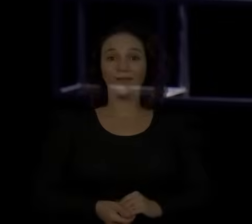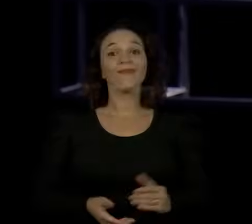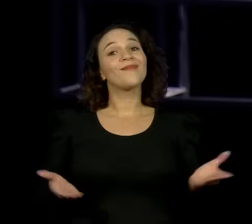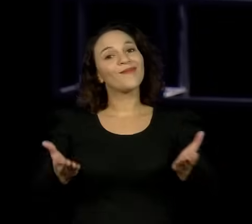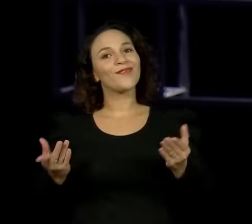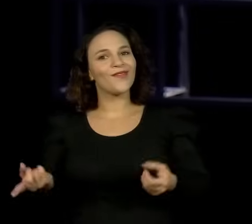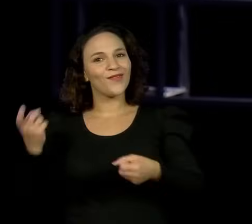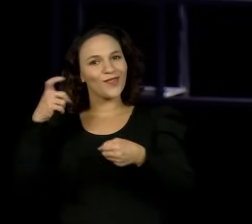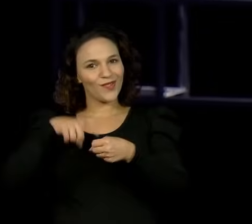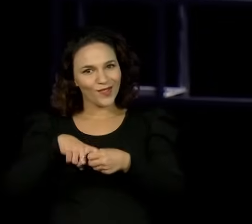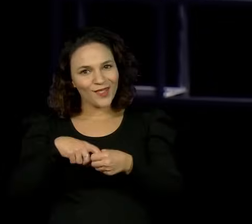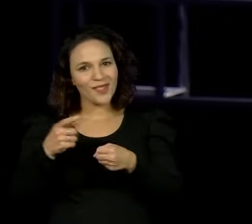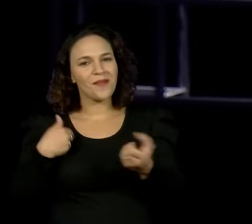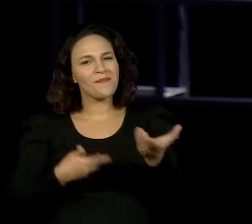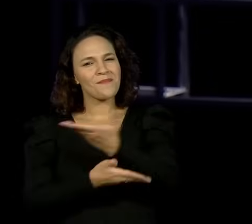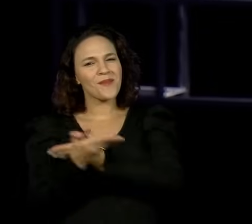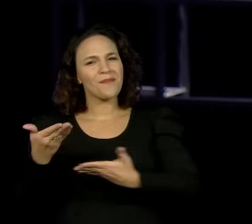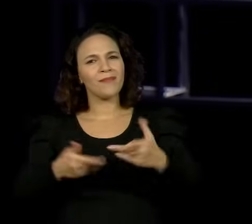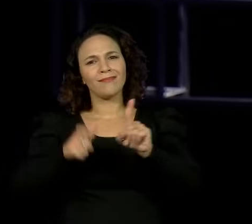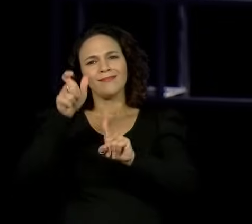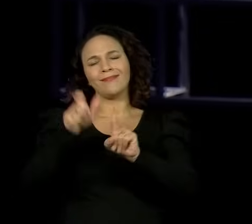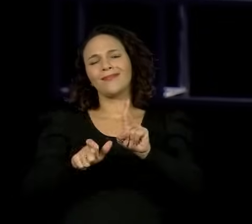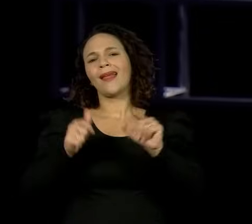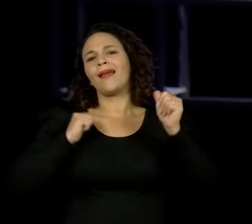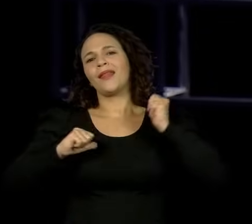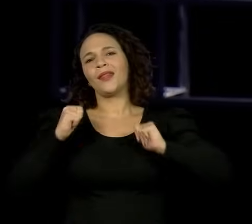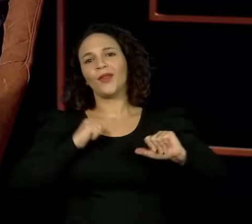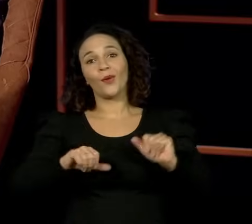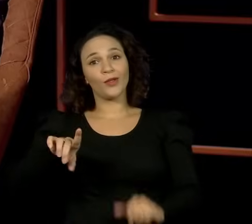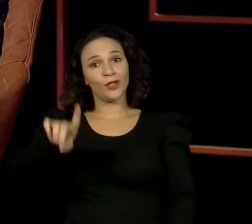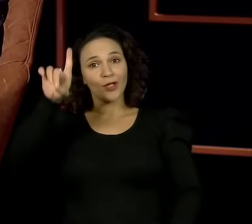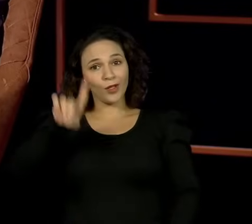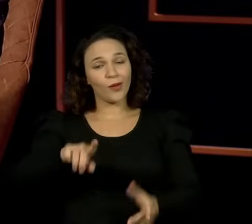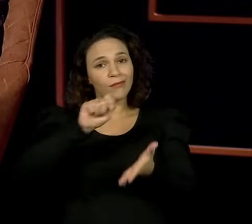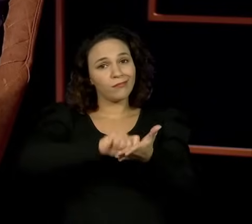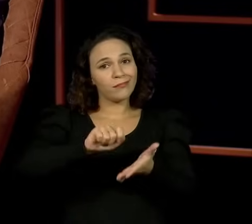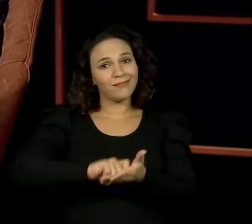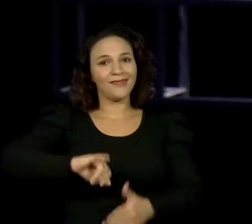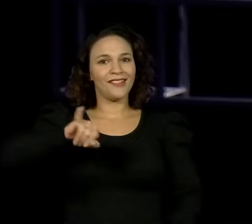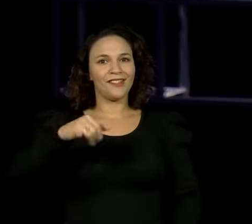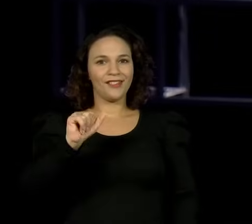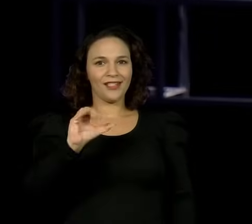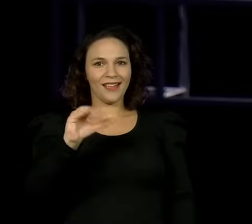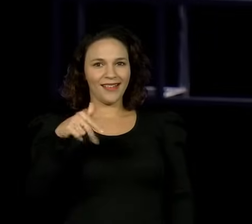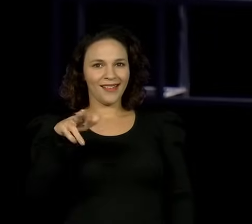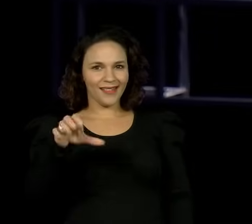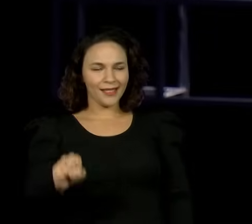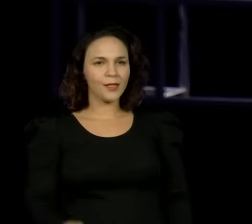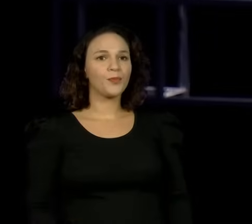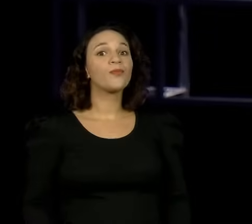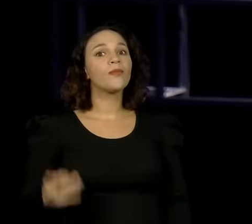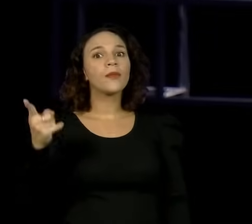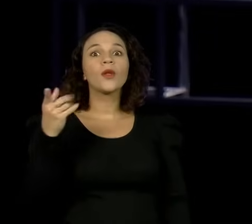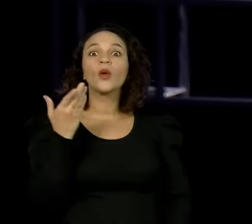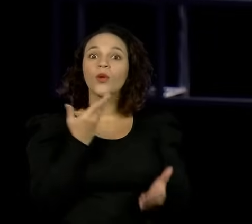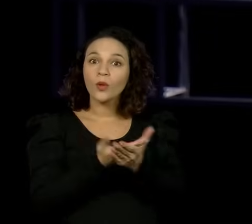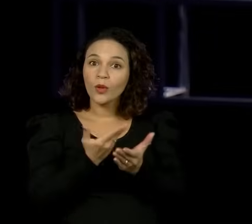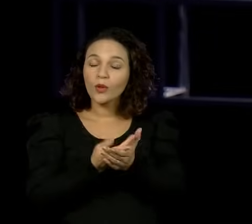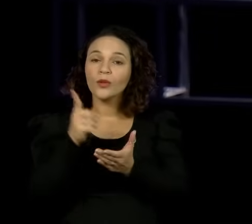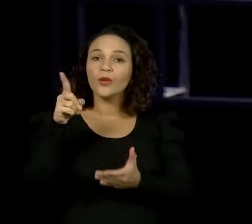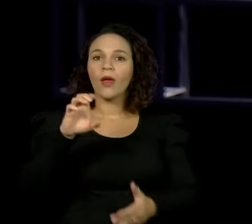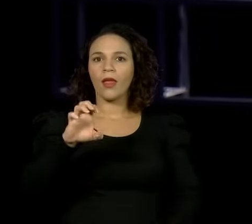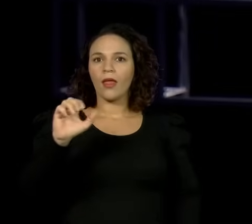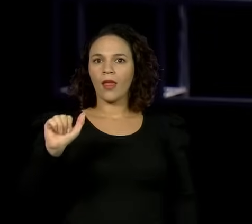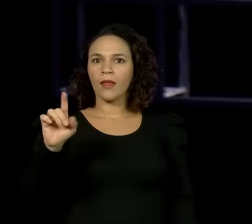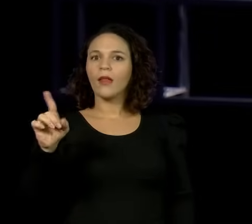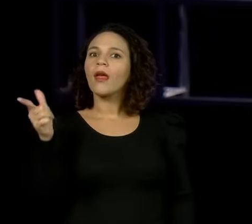Estamos de volta para o nosso bate-papo com o ator, diretor e escritor Jacques Lagoa. Jacques, você estava cursando a EAD quando você ganhou